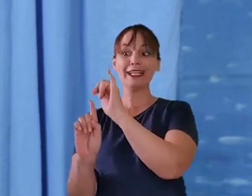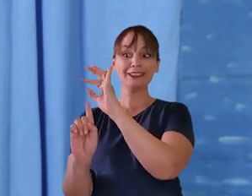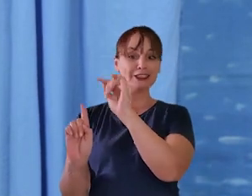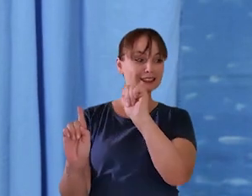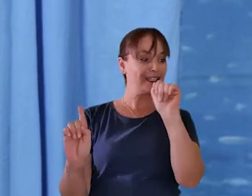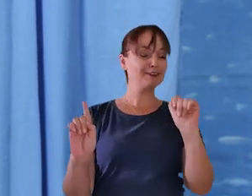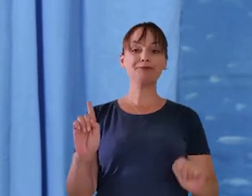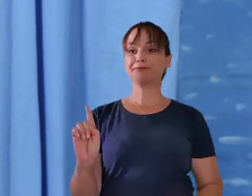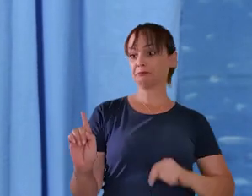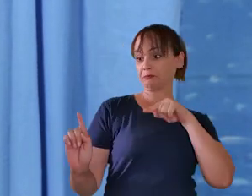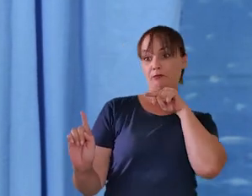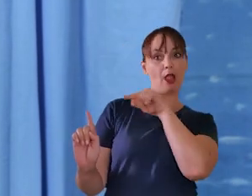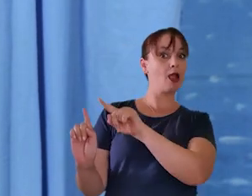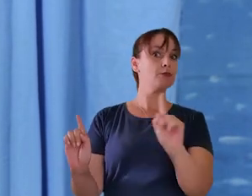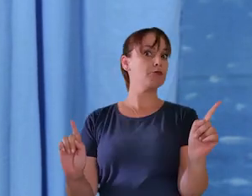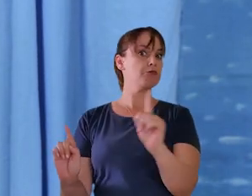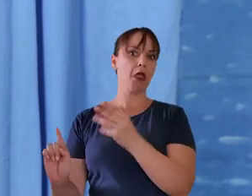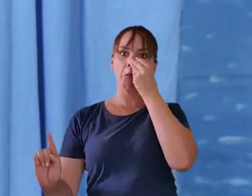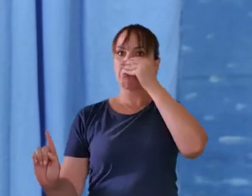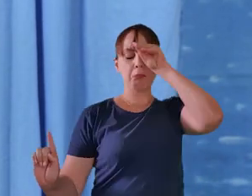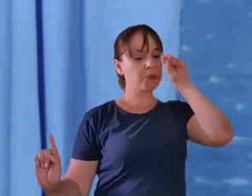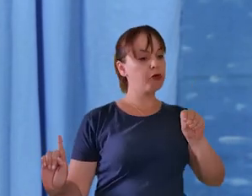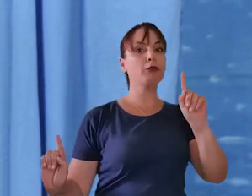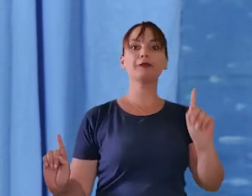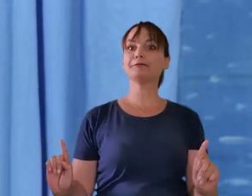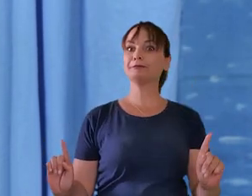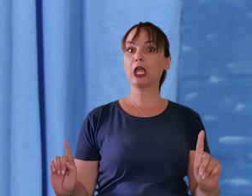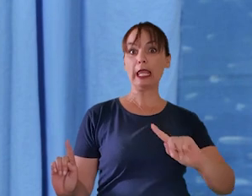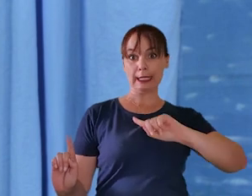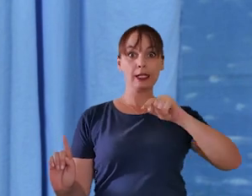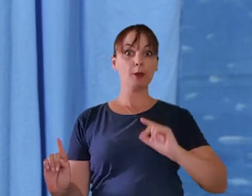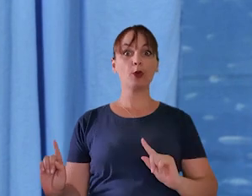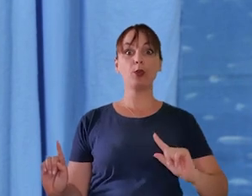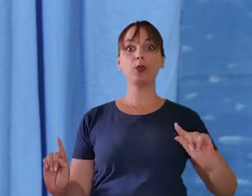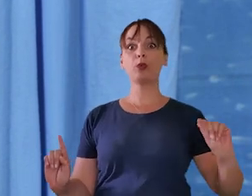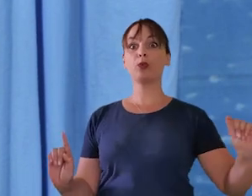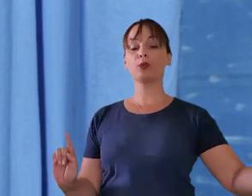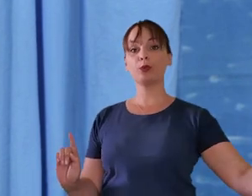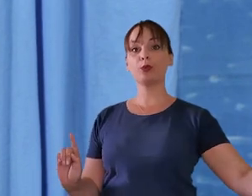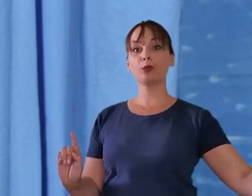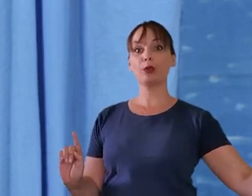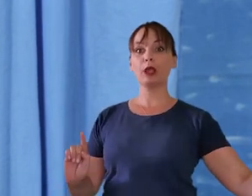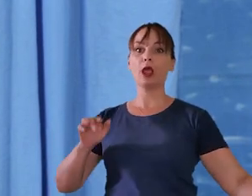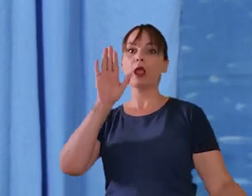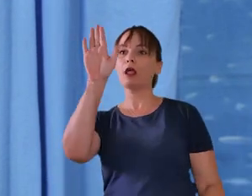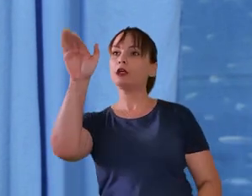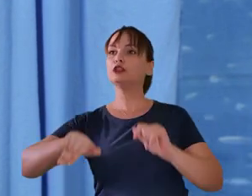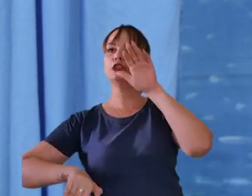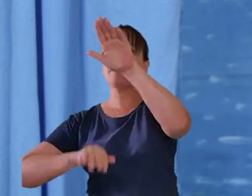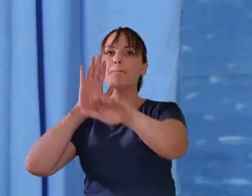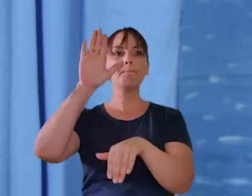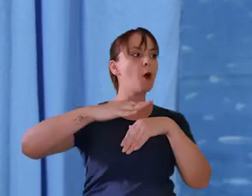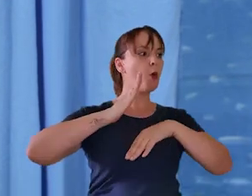Ritinha não desistiu do Pedro, não. Depois que ele se foi, ela reuniu os